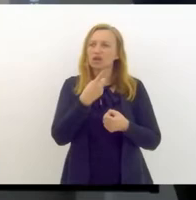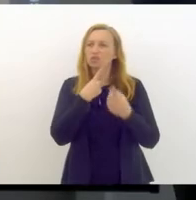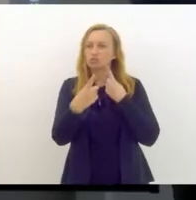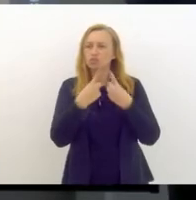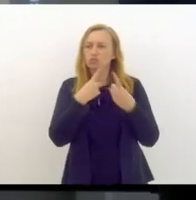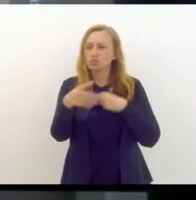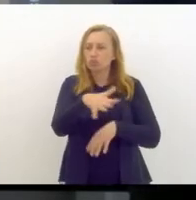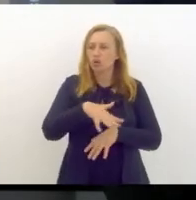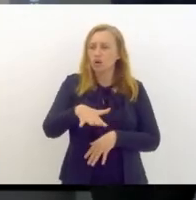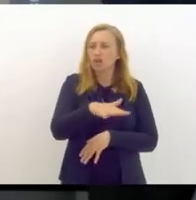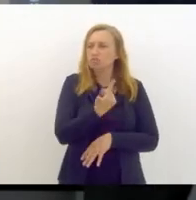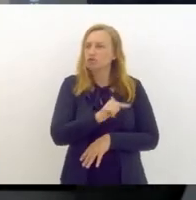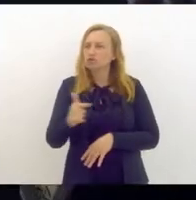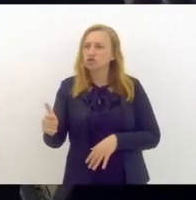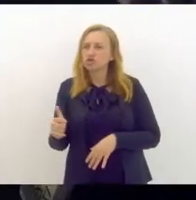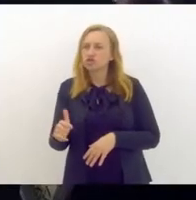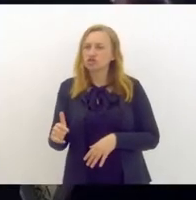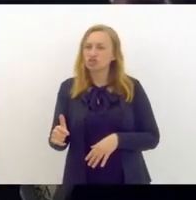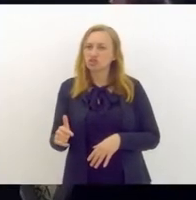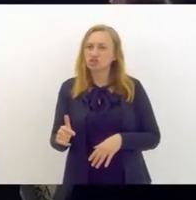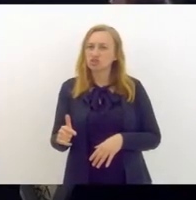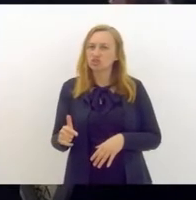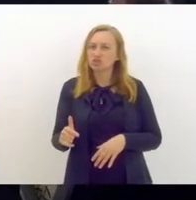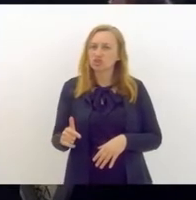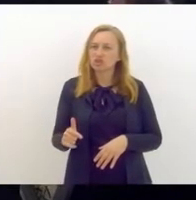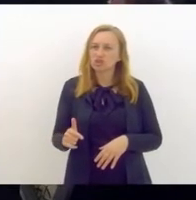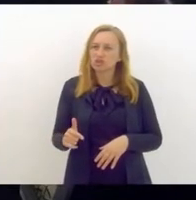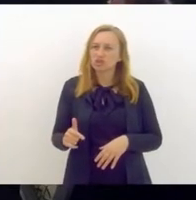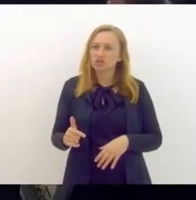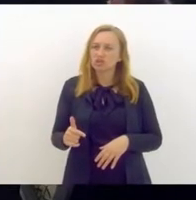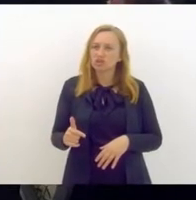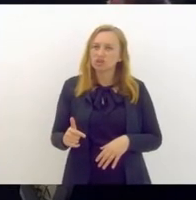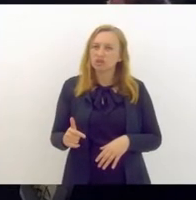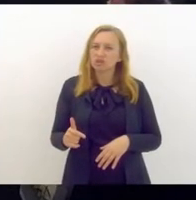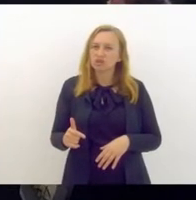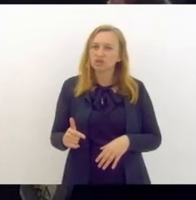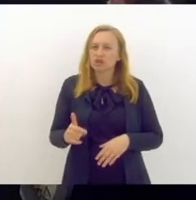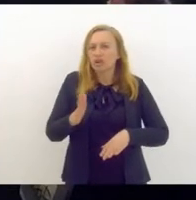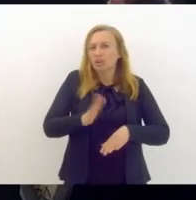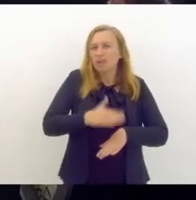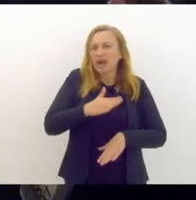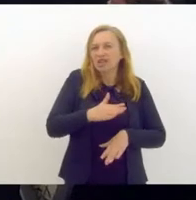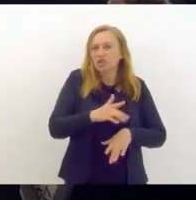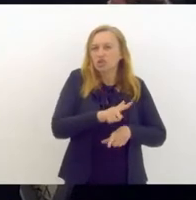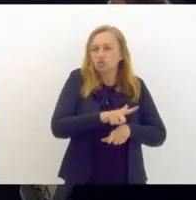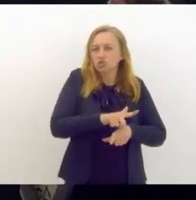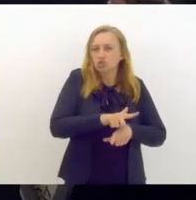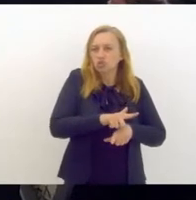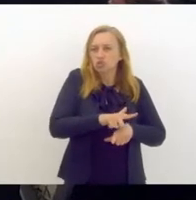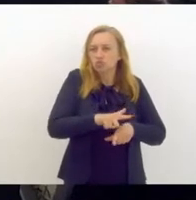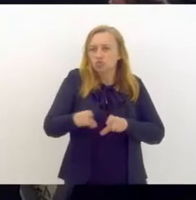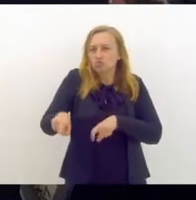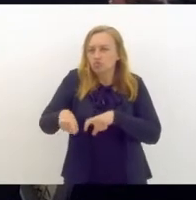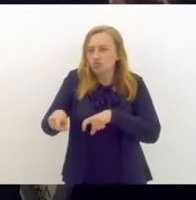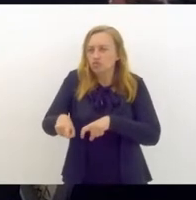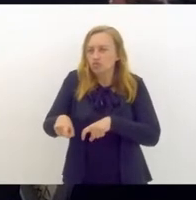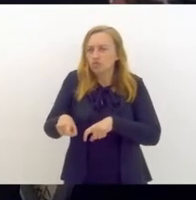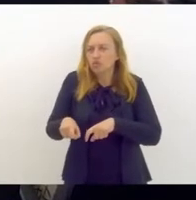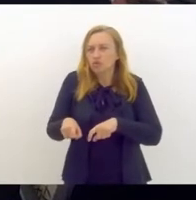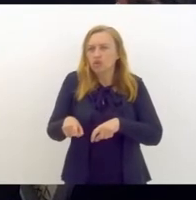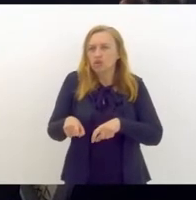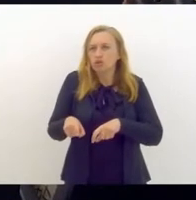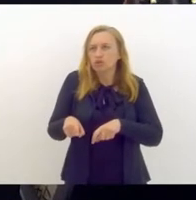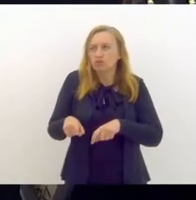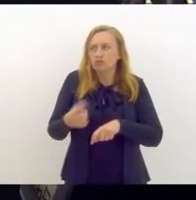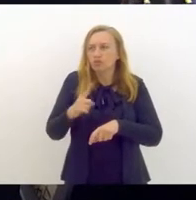numa área que não tinha tantos predicados, assim, é uma área mais de pastagem, à beira de uma rodovia que já existia, a gente não